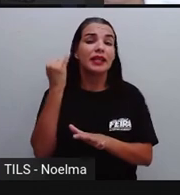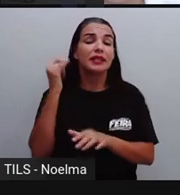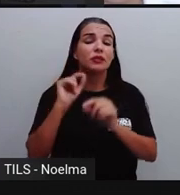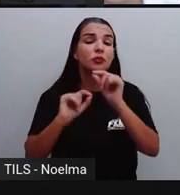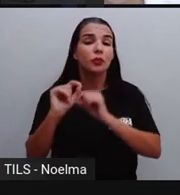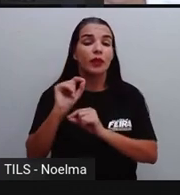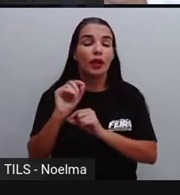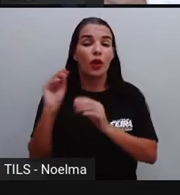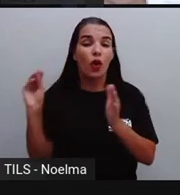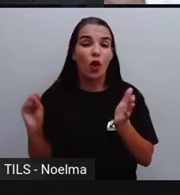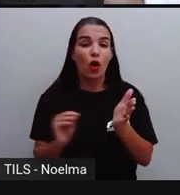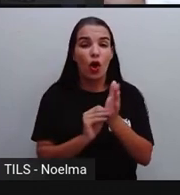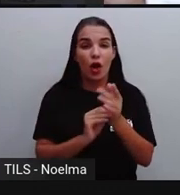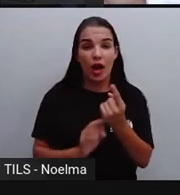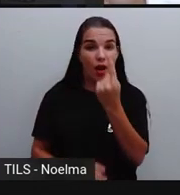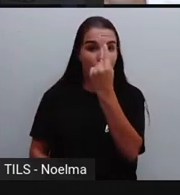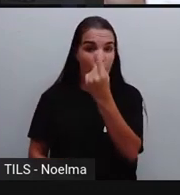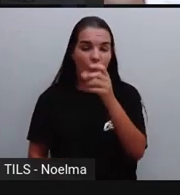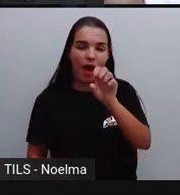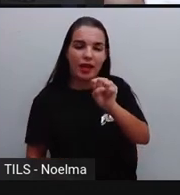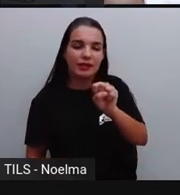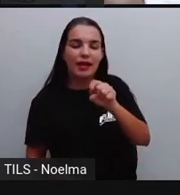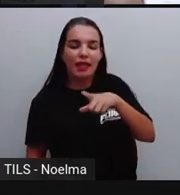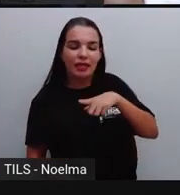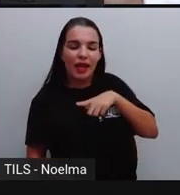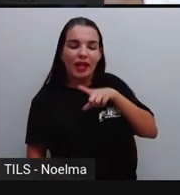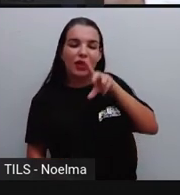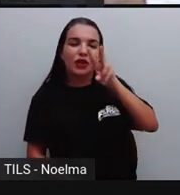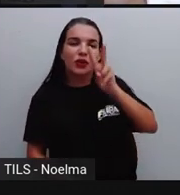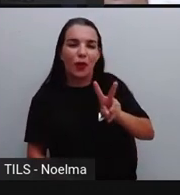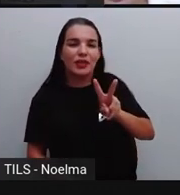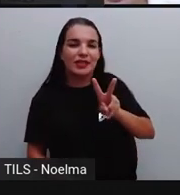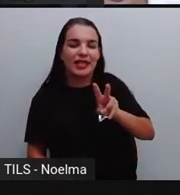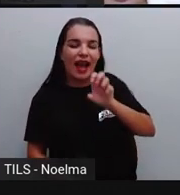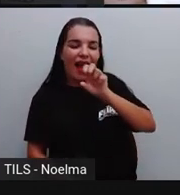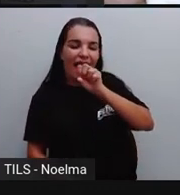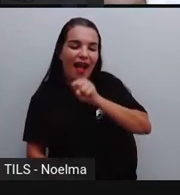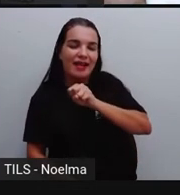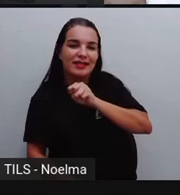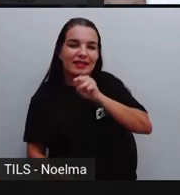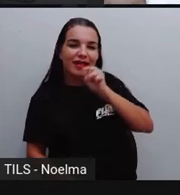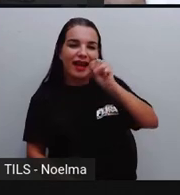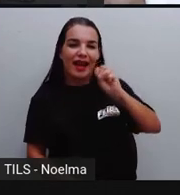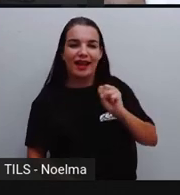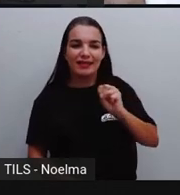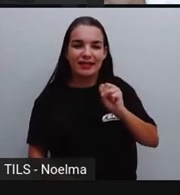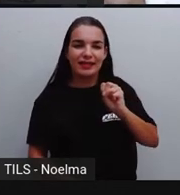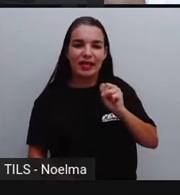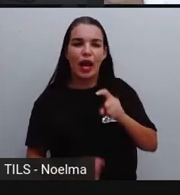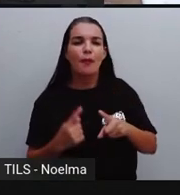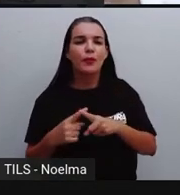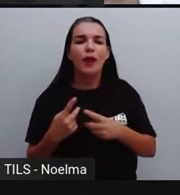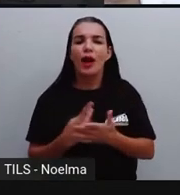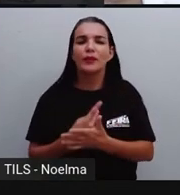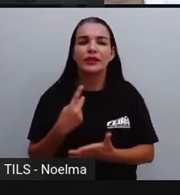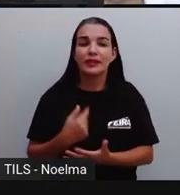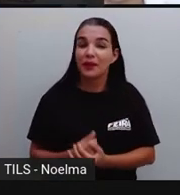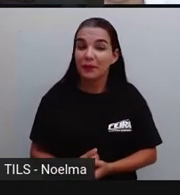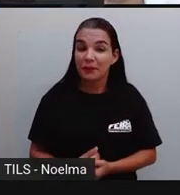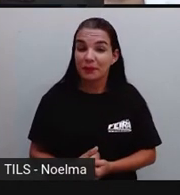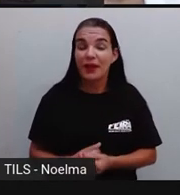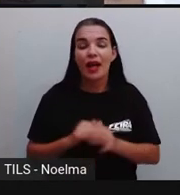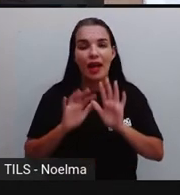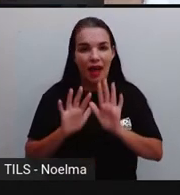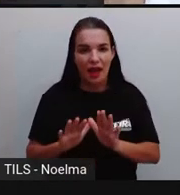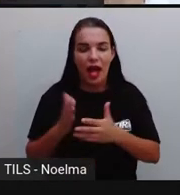invés de eu ter um si, eu tenho dois. Então, por que será que isso aconteceu? Olha lá.